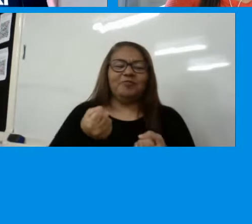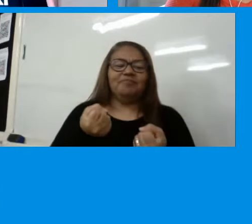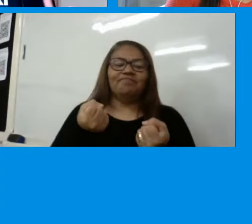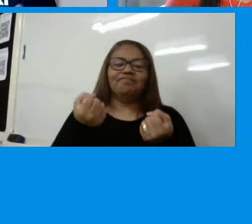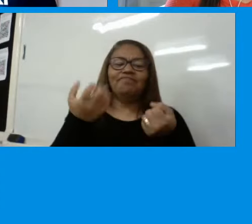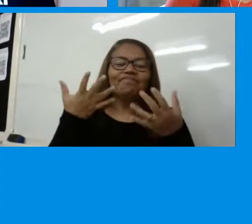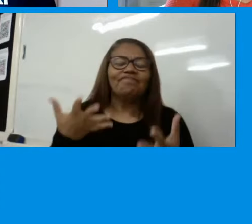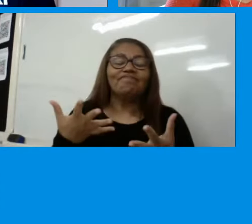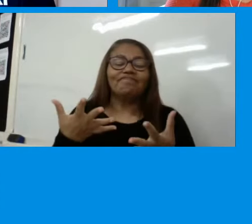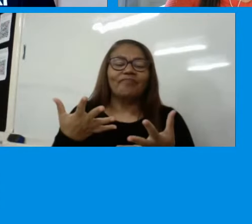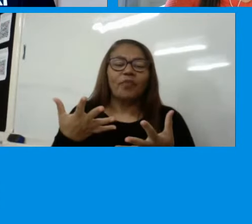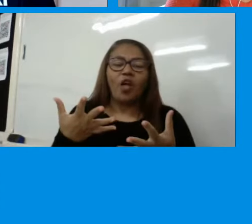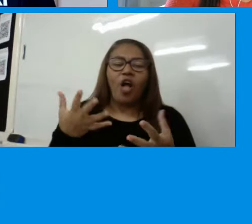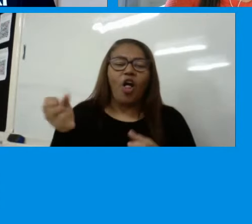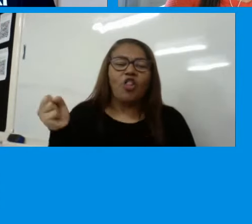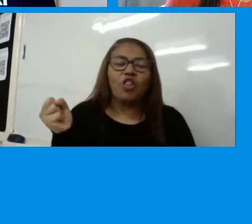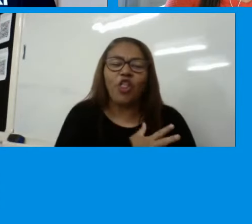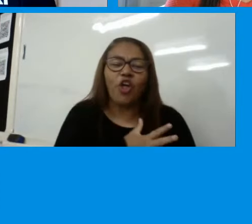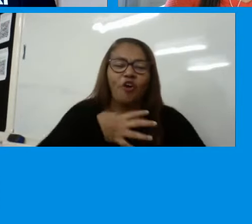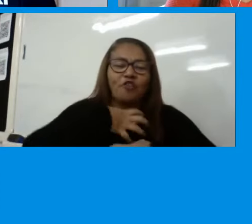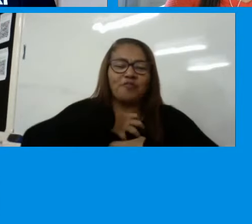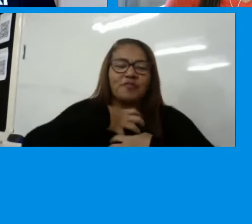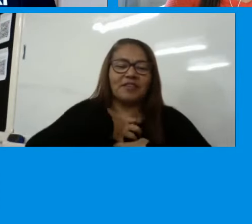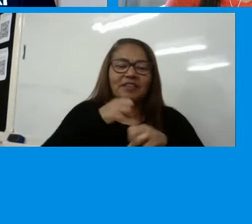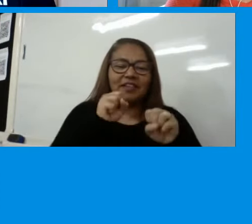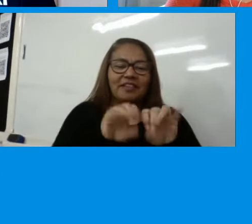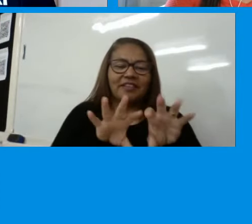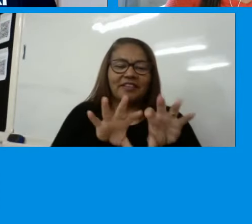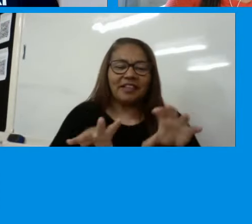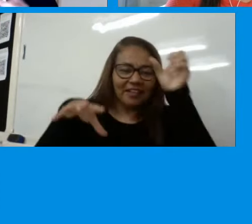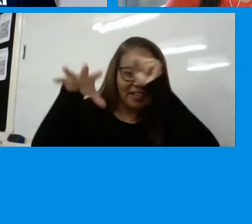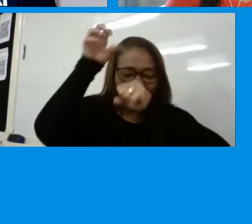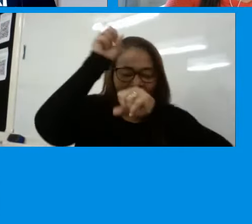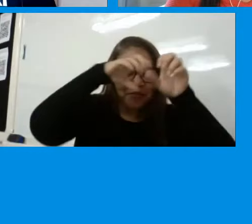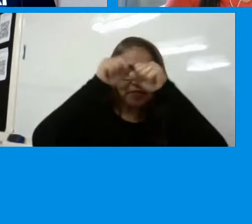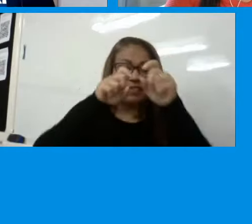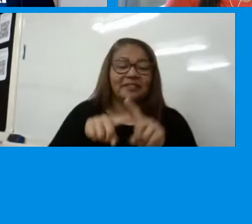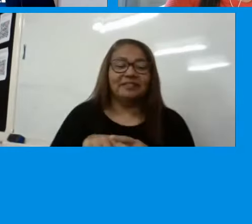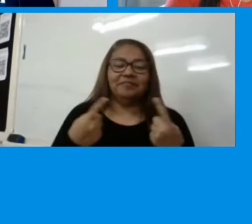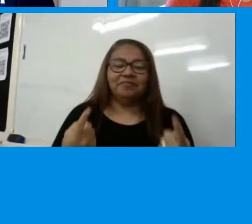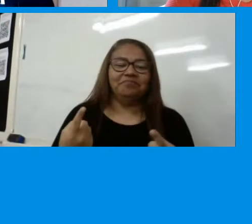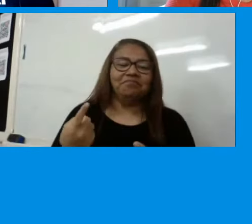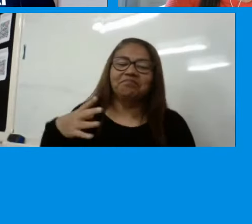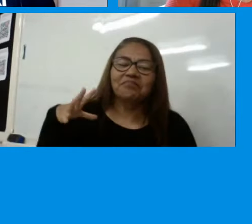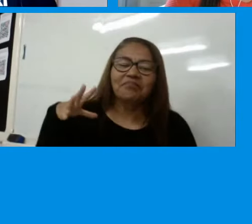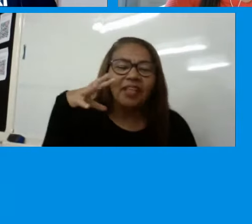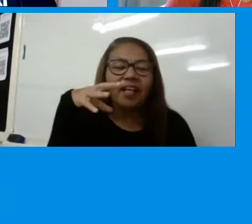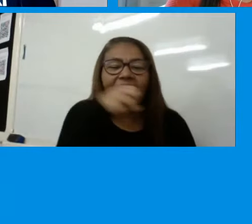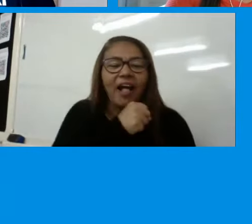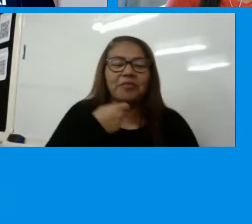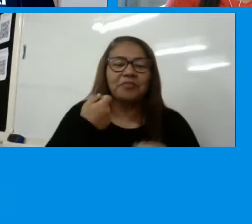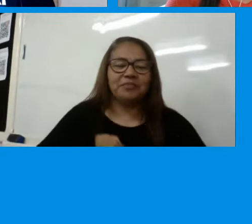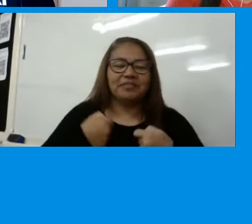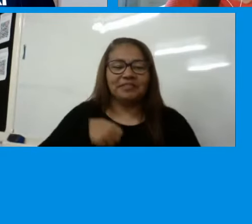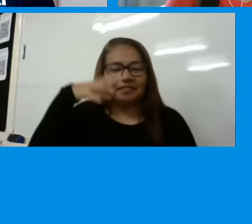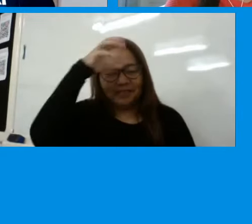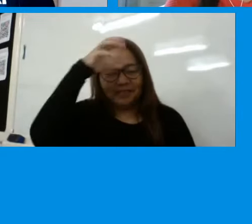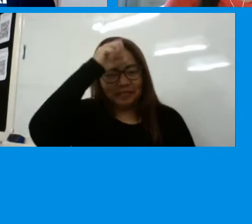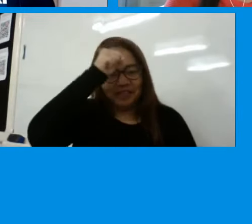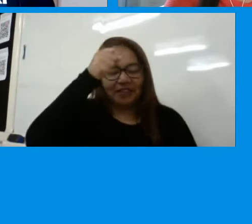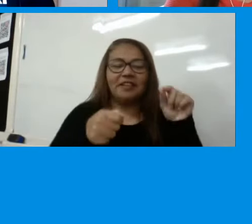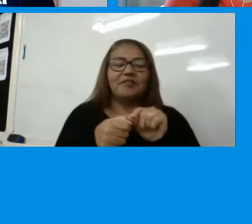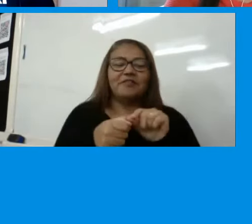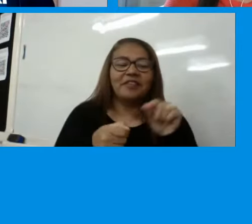aprender, e rapidamente, a gente não teve muito tempo, tinha que estar ali, já fazendo. Então, meus parabéns, minha admiração, né, e o